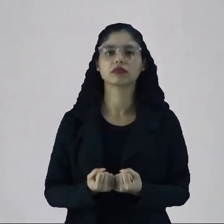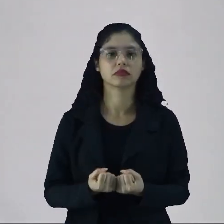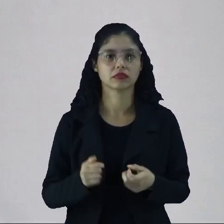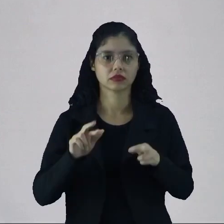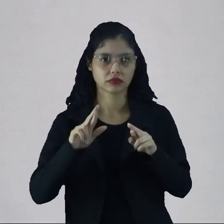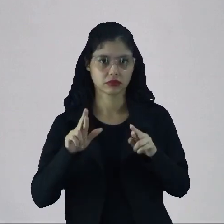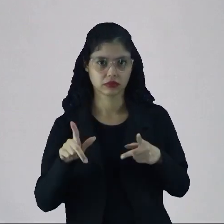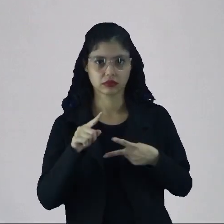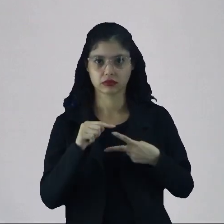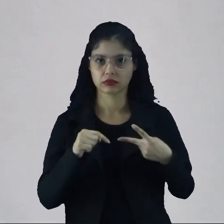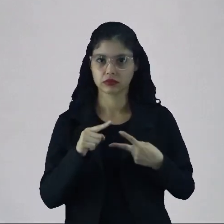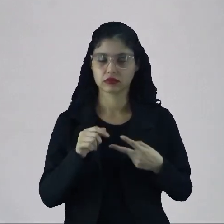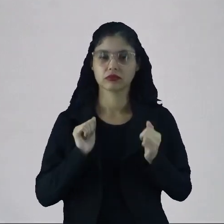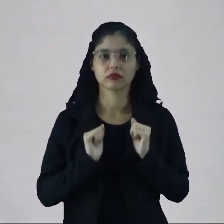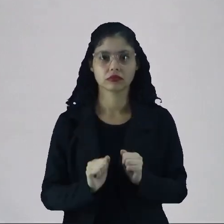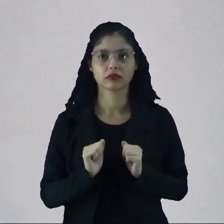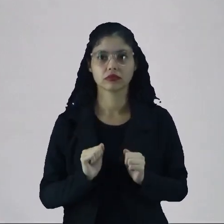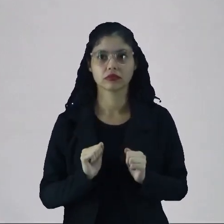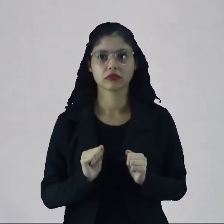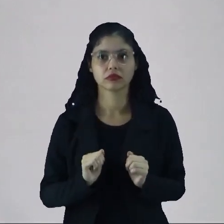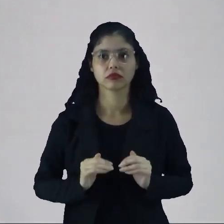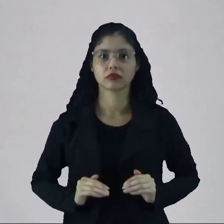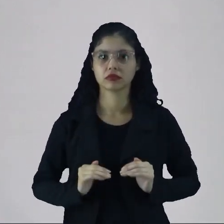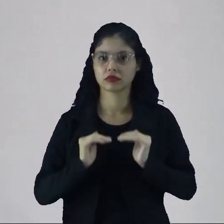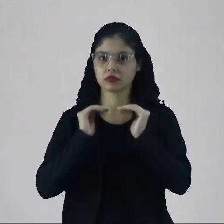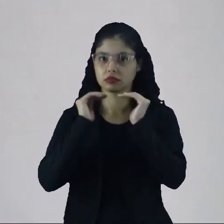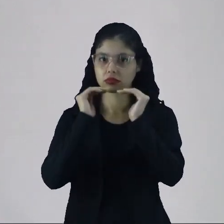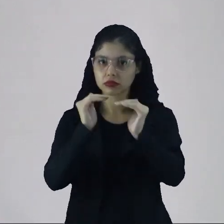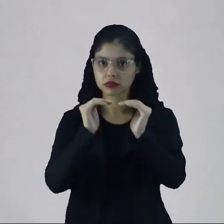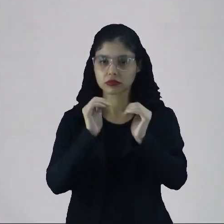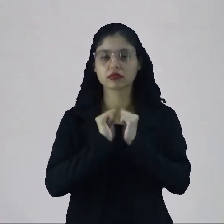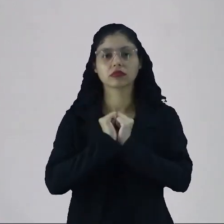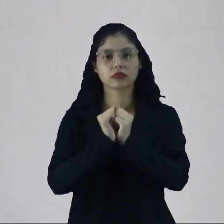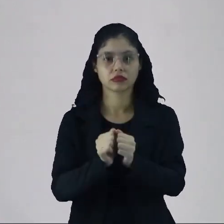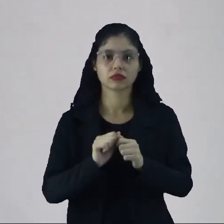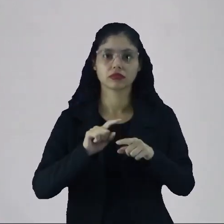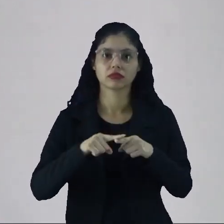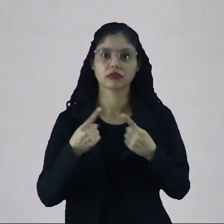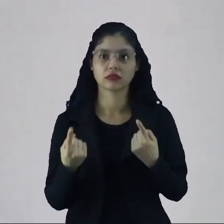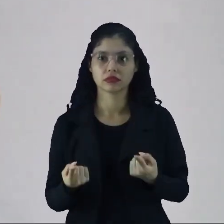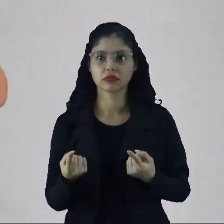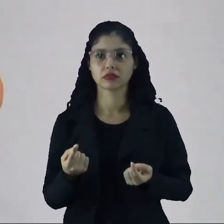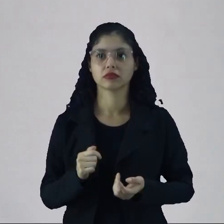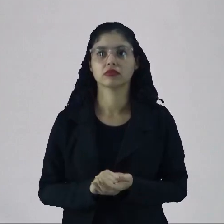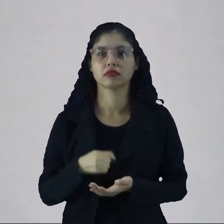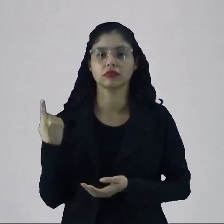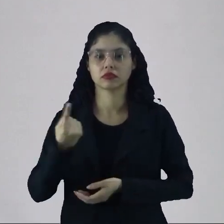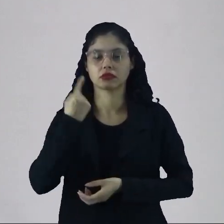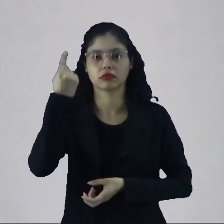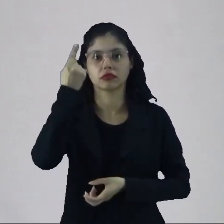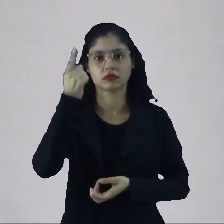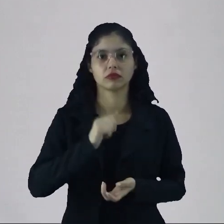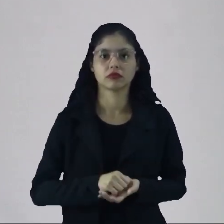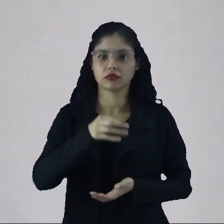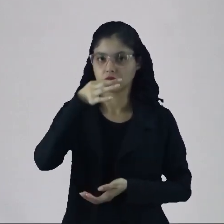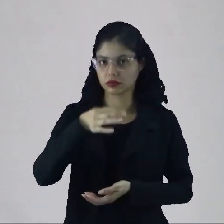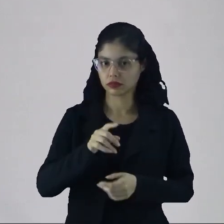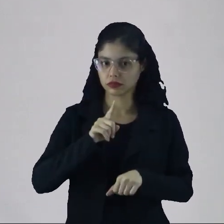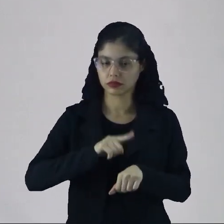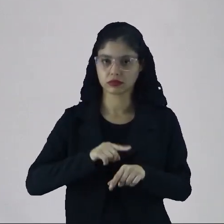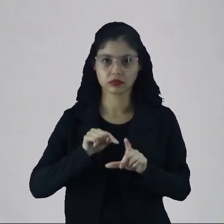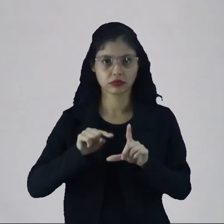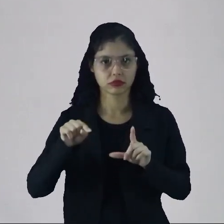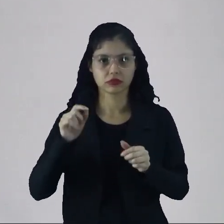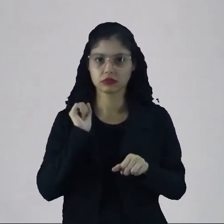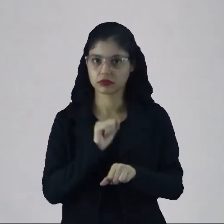coisas diferentes. Elas podem sim subir gradualmente. Porém, a altura, quando chega a um certo